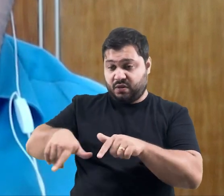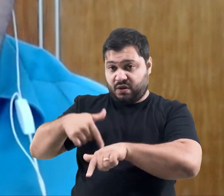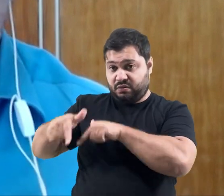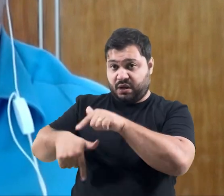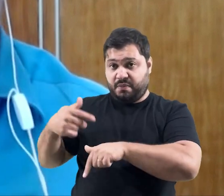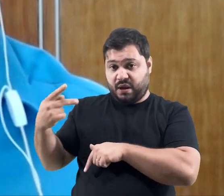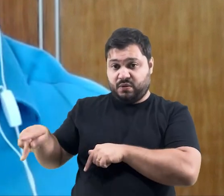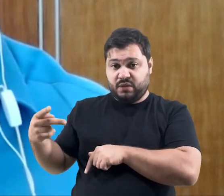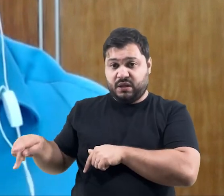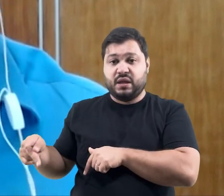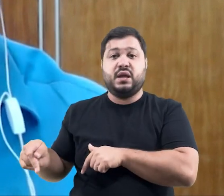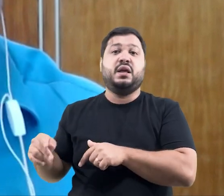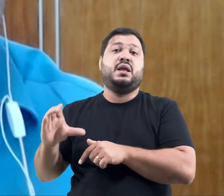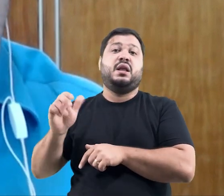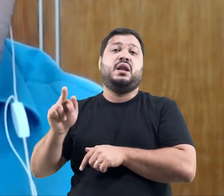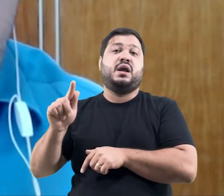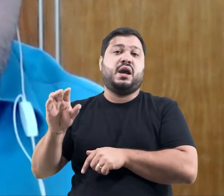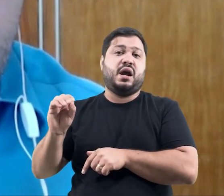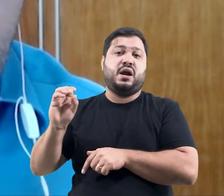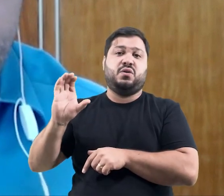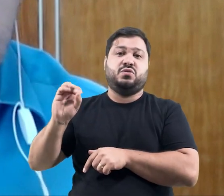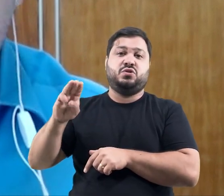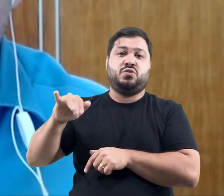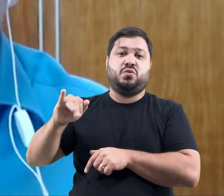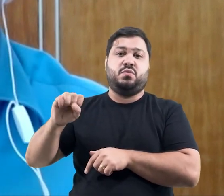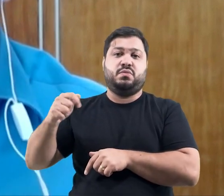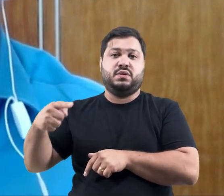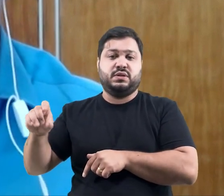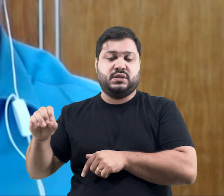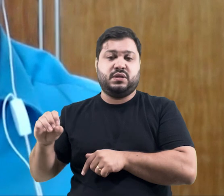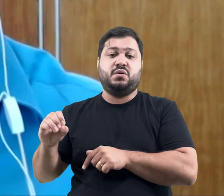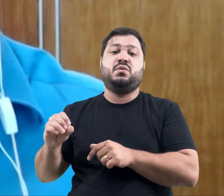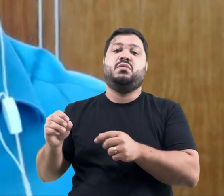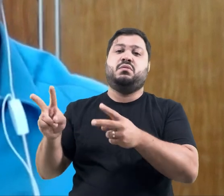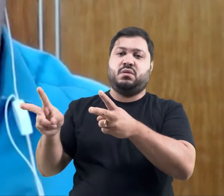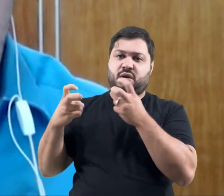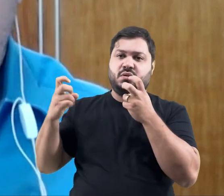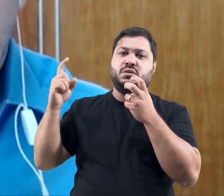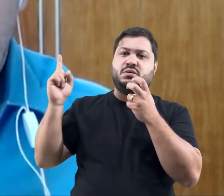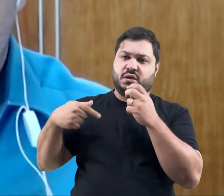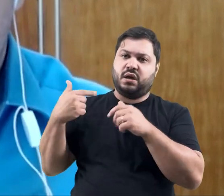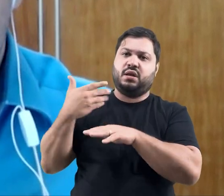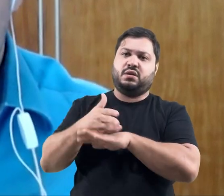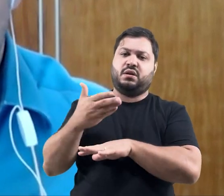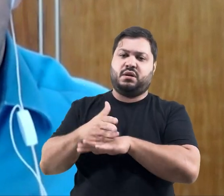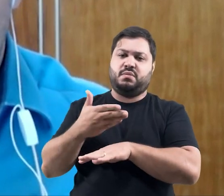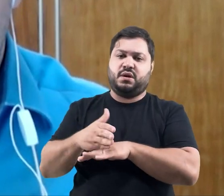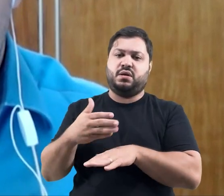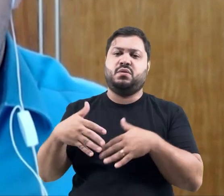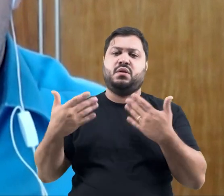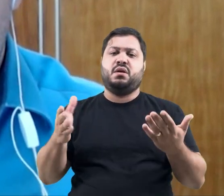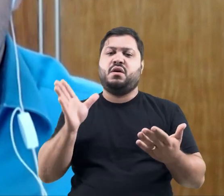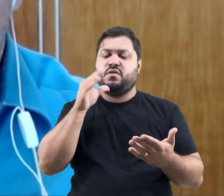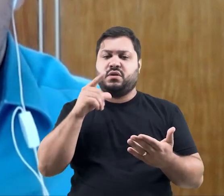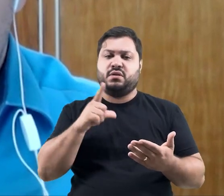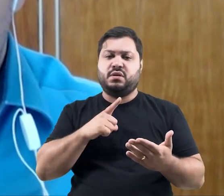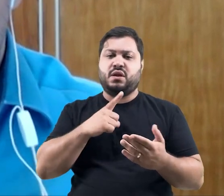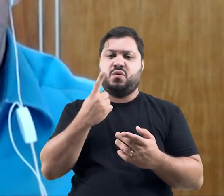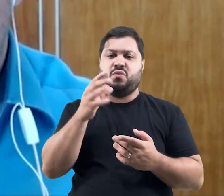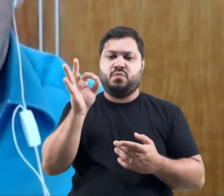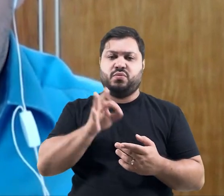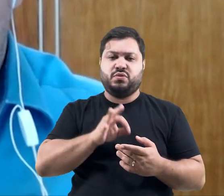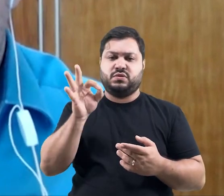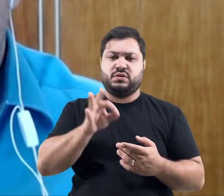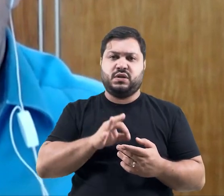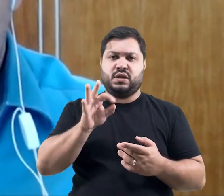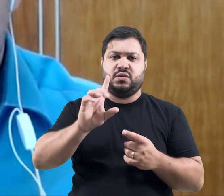esteja ligado com as funções ou do cargo efetivo dele, ou do cargo de comissão, com as atribuições do servidor, ela é reconhecida como aquele de treinamento. E aí o